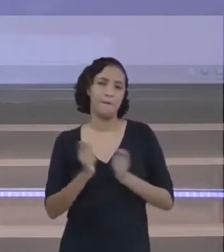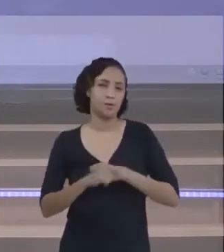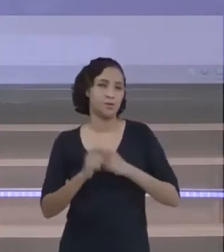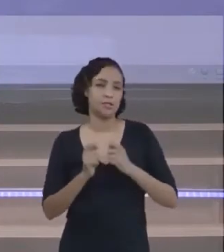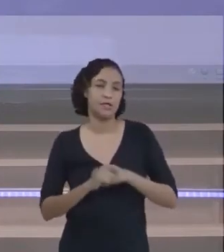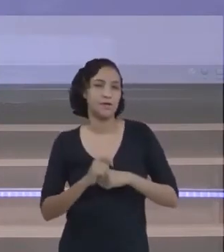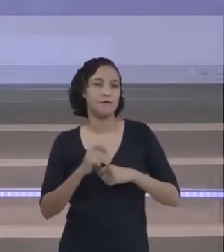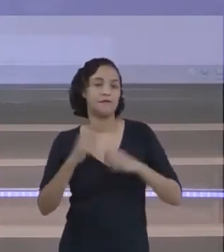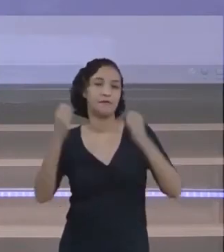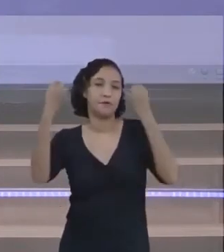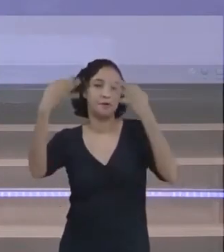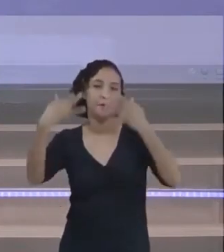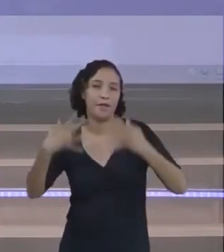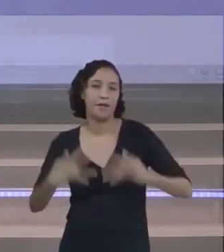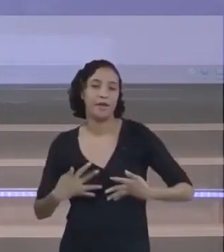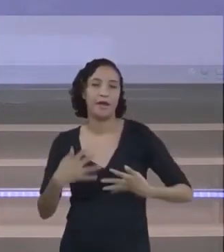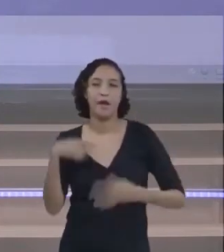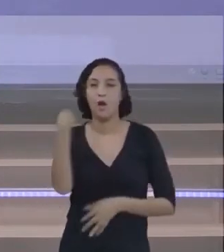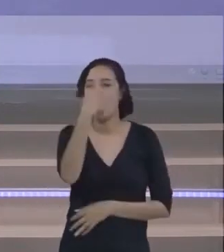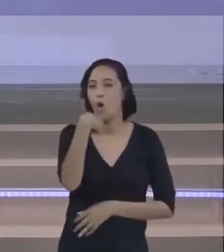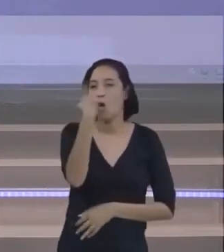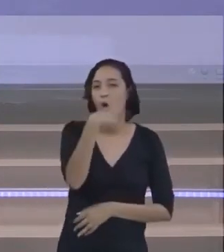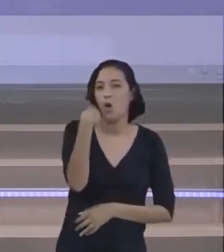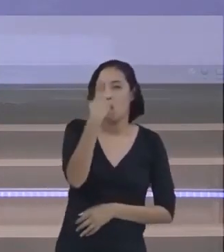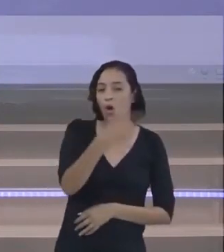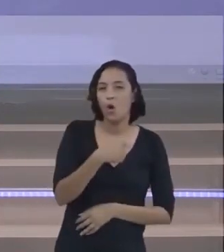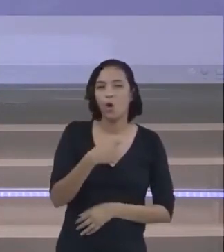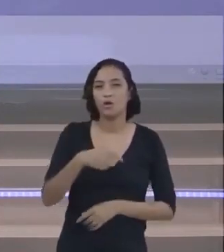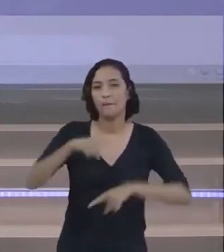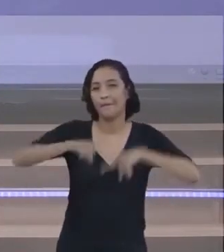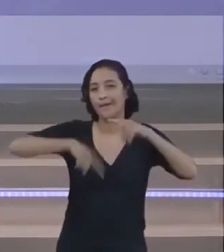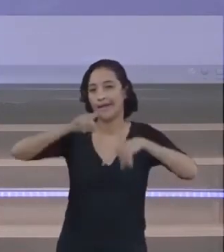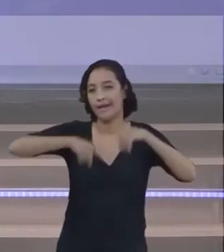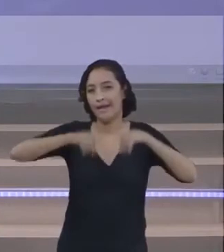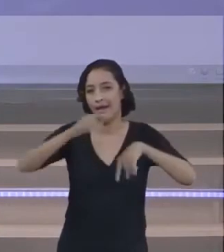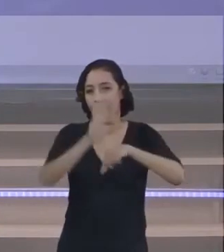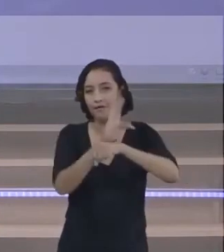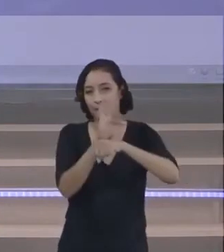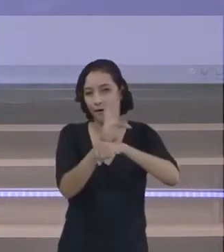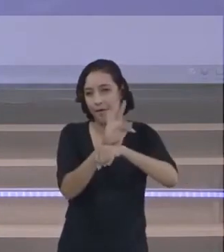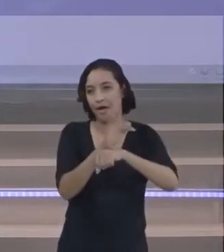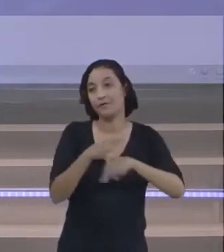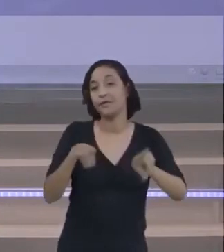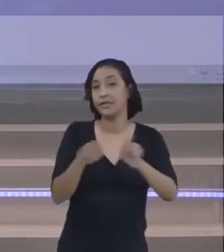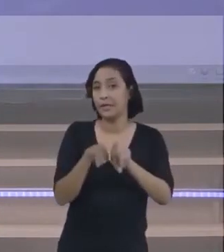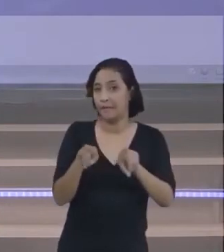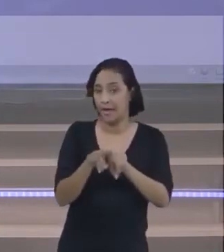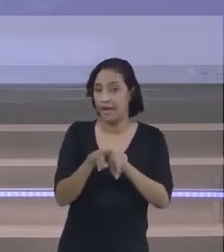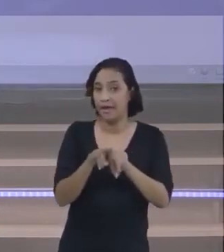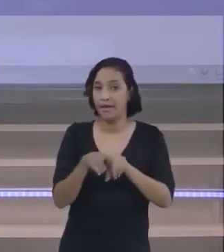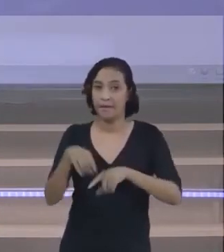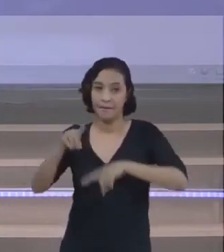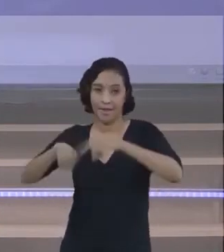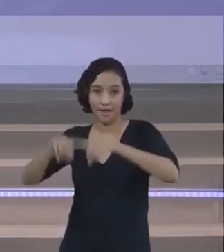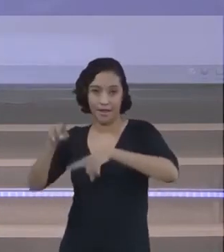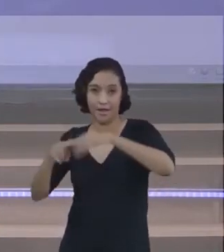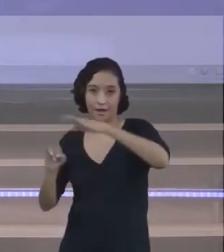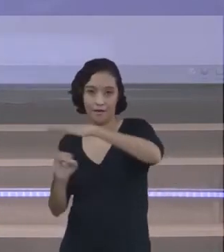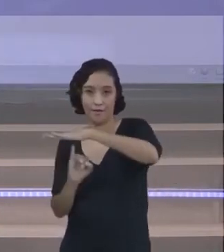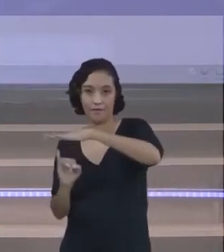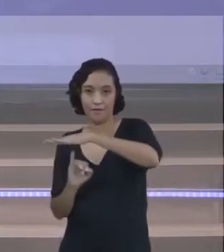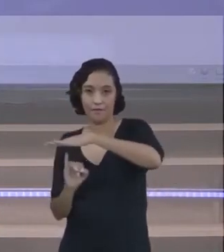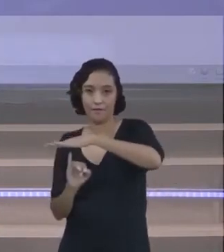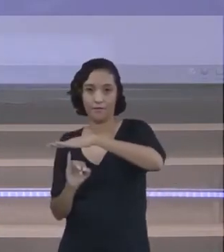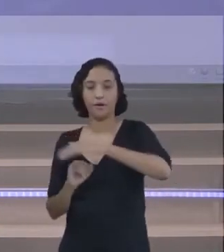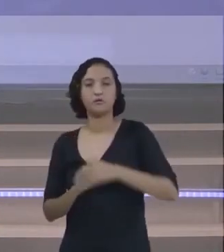medido com esses instrumentos, e até mesmo os que não são convencionais. Então, vamos agora, vocês